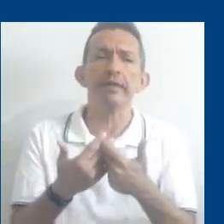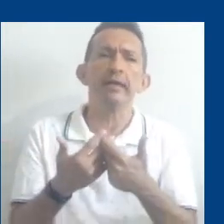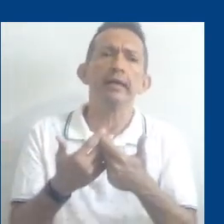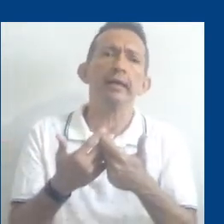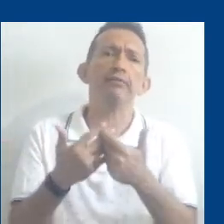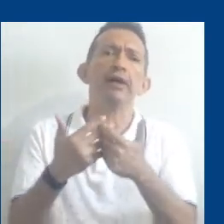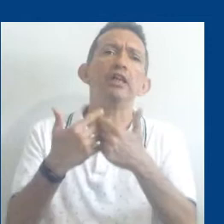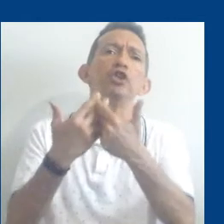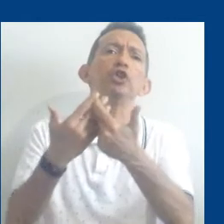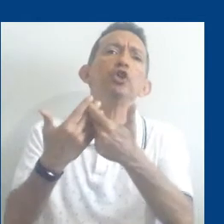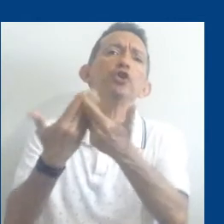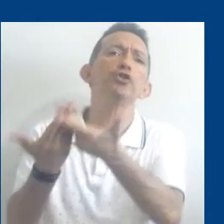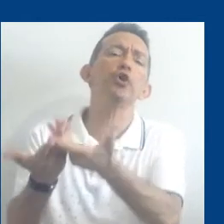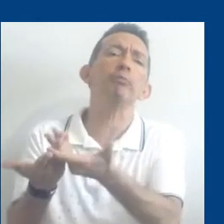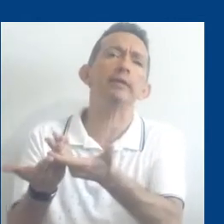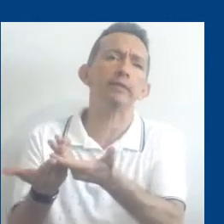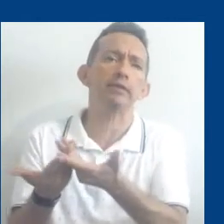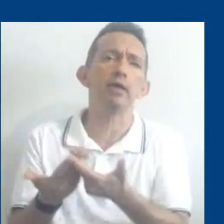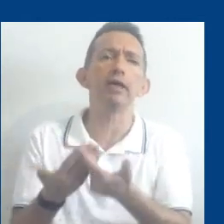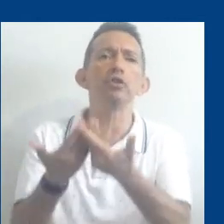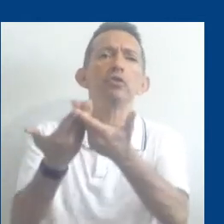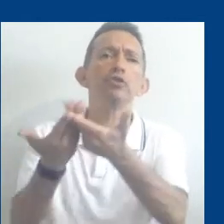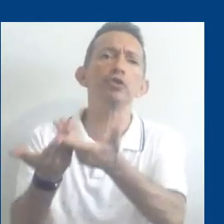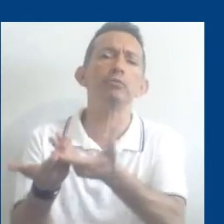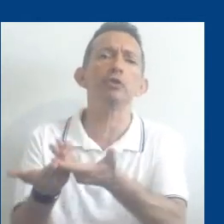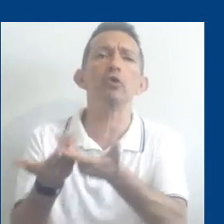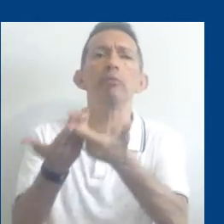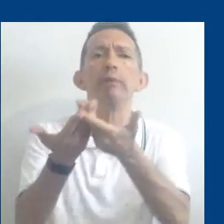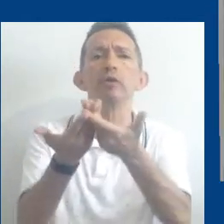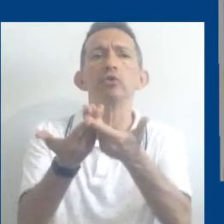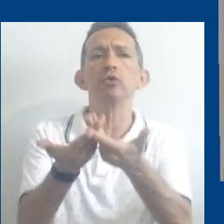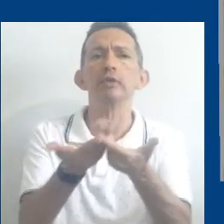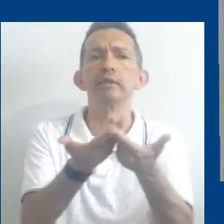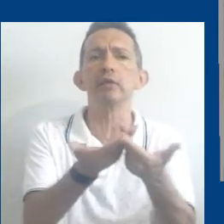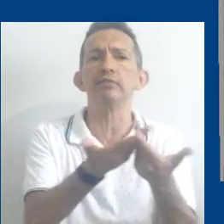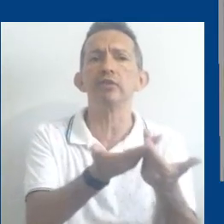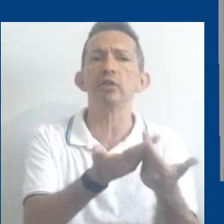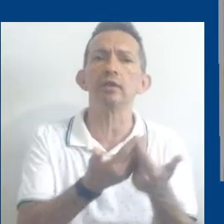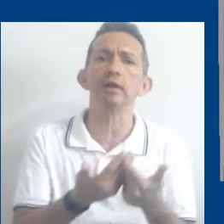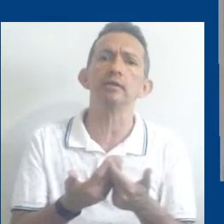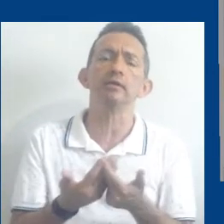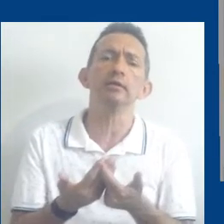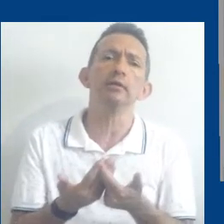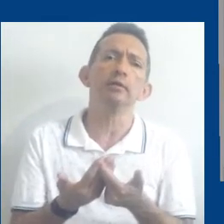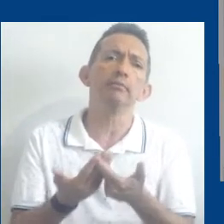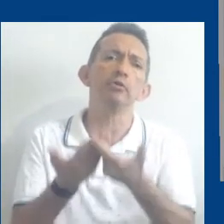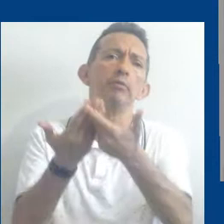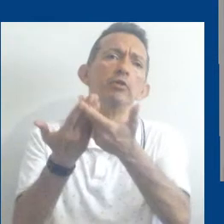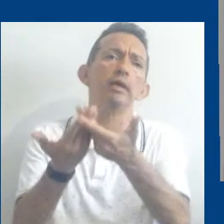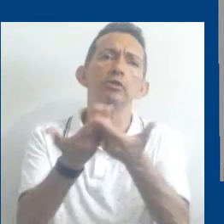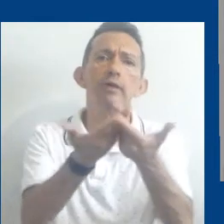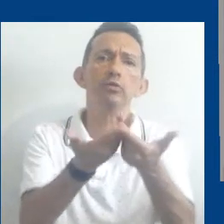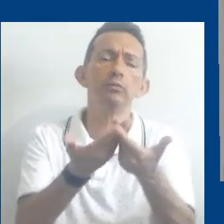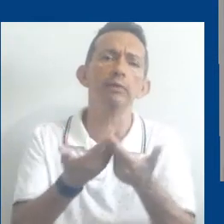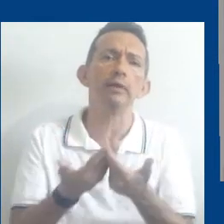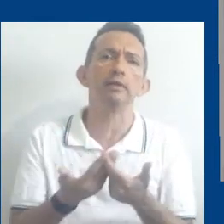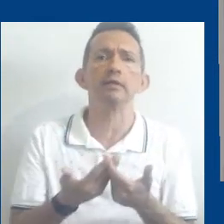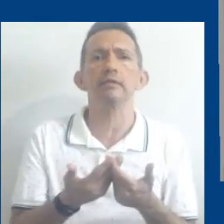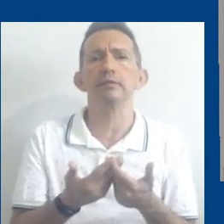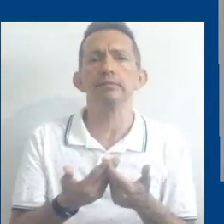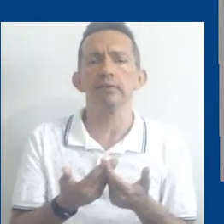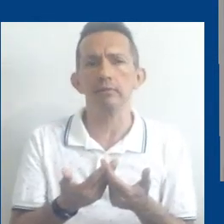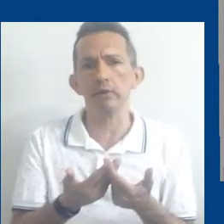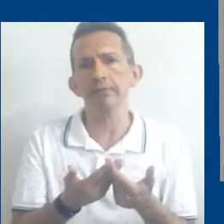prova, ele fala em dictiossomas. O que é dictiossomas? É o complexo de Golgi das células vegetais, principalmente relacionado com